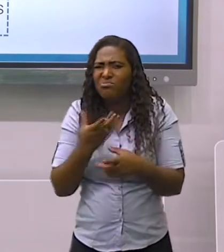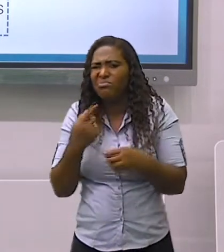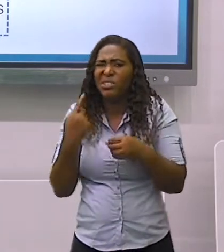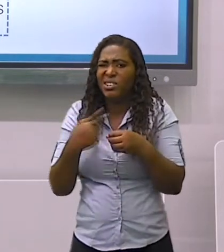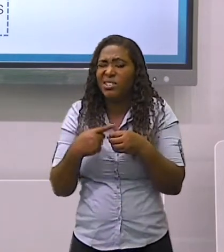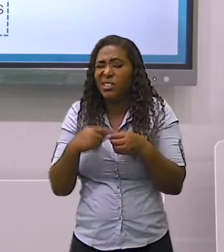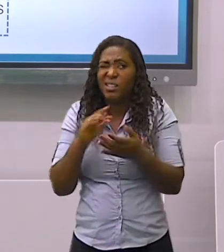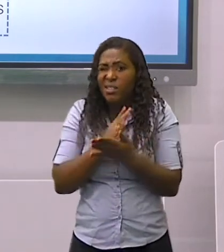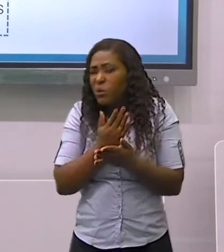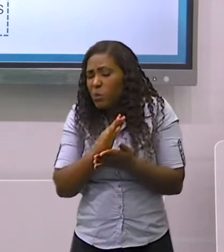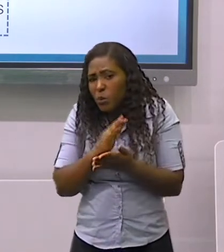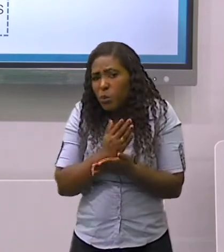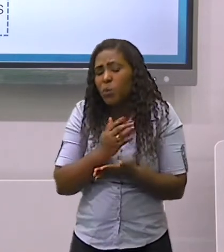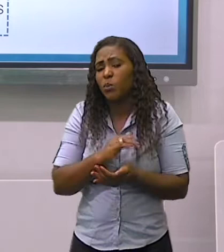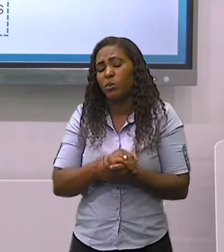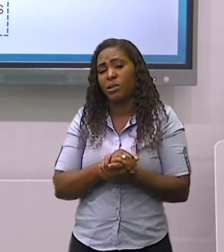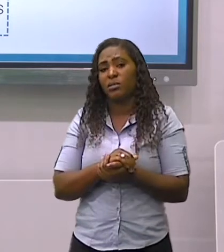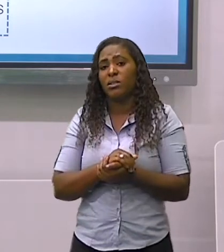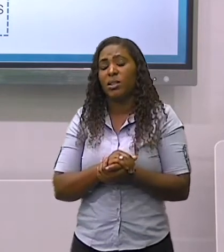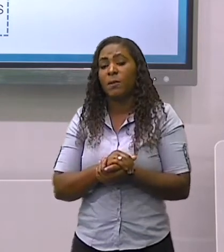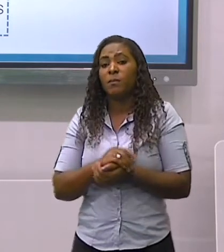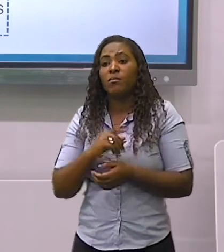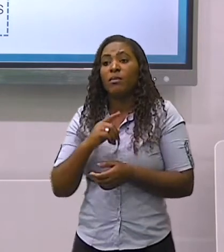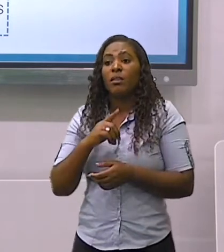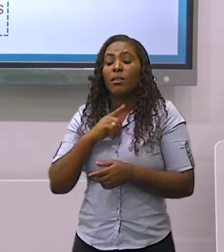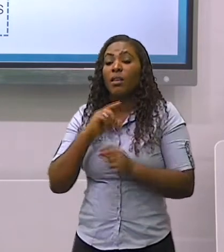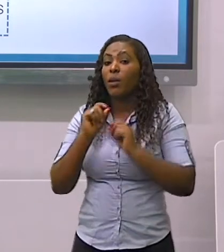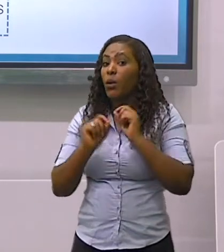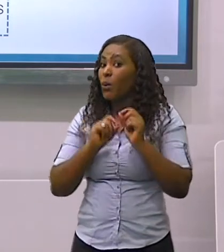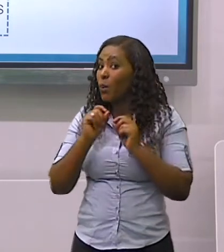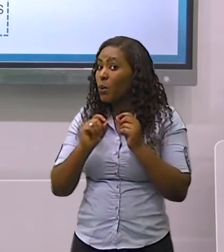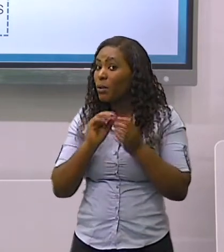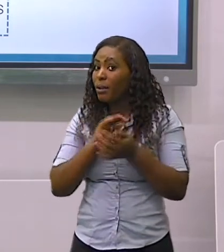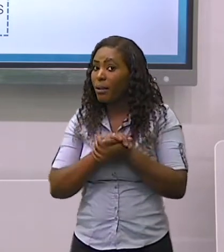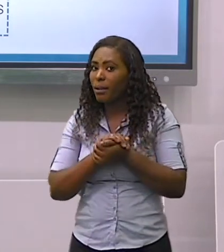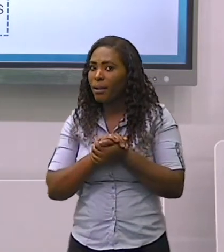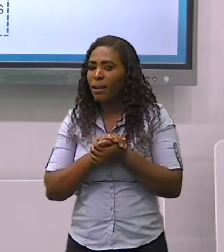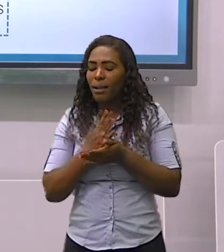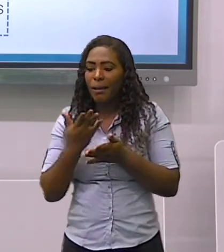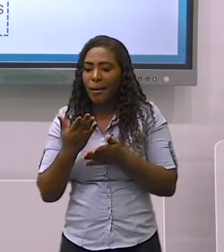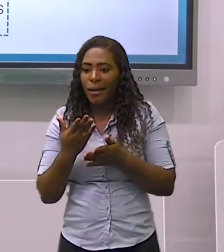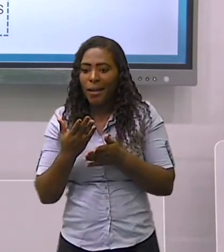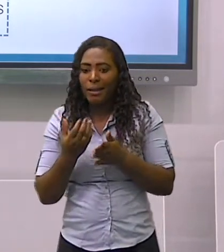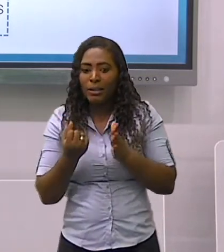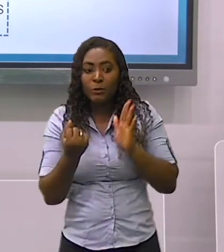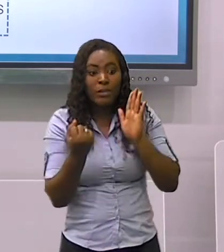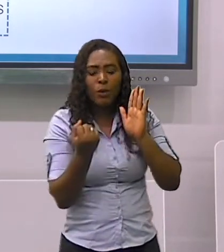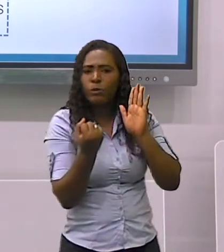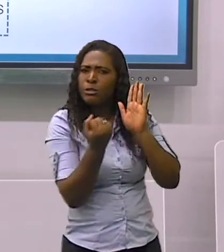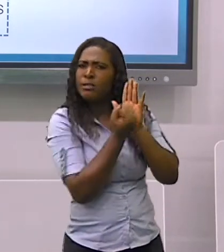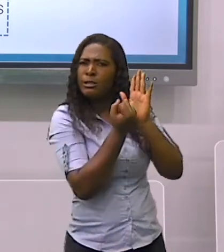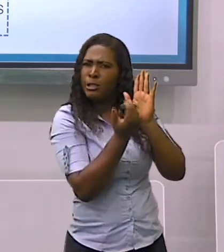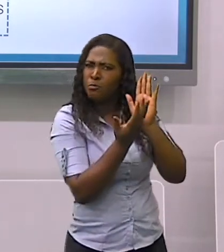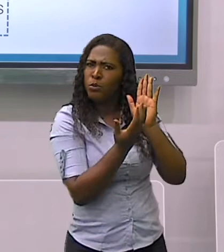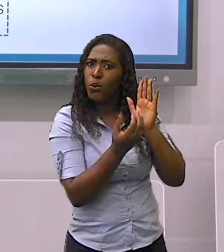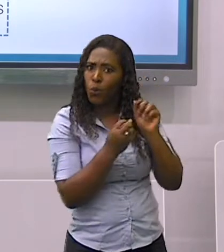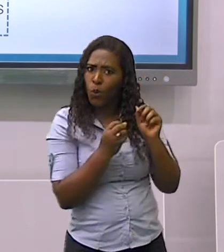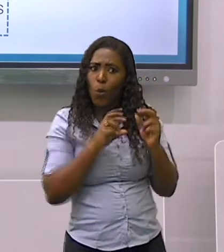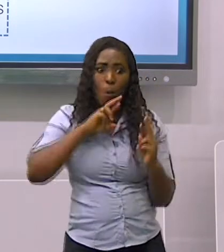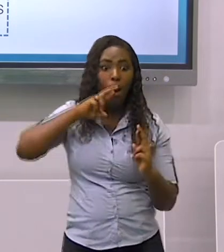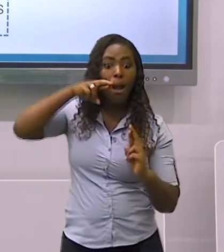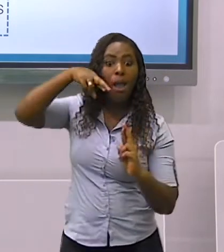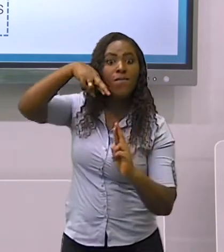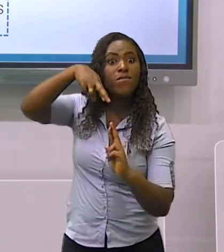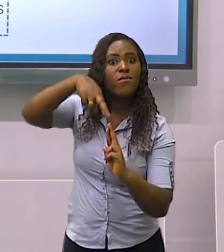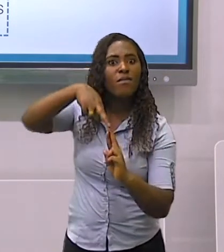identificar, algumas ruas de algumas cidades, elas se tornam um símbolo e uma referência, por exemplo,